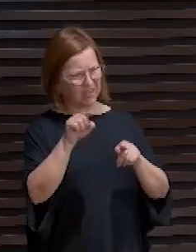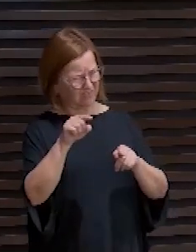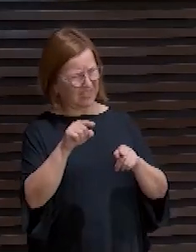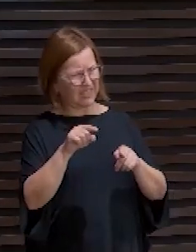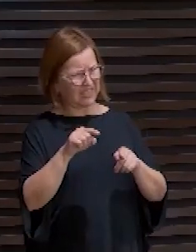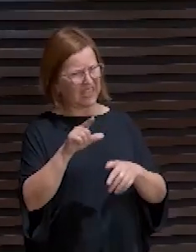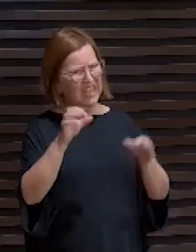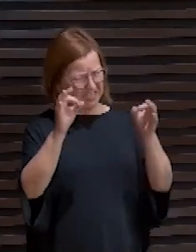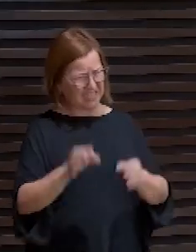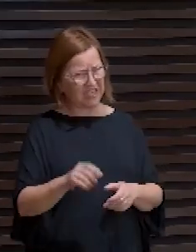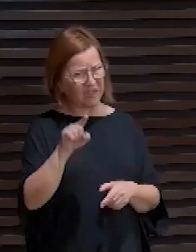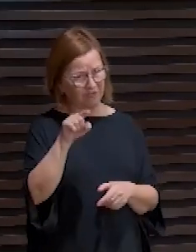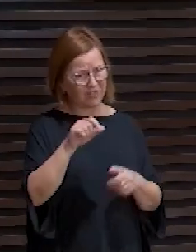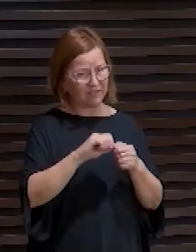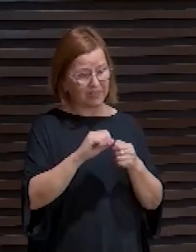Cristo?